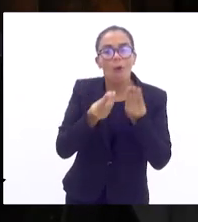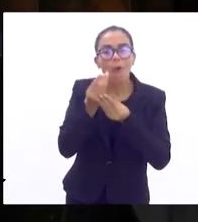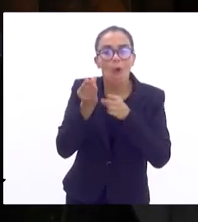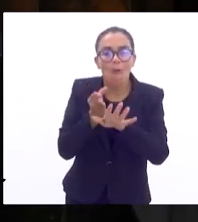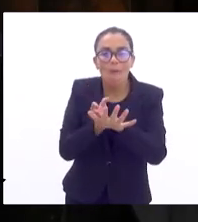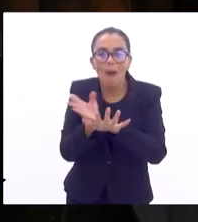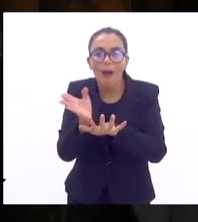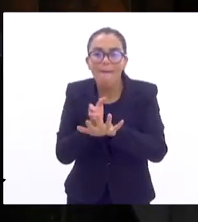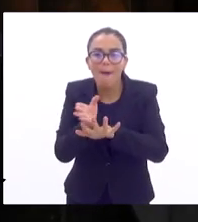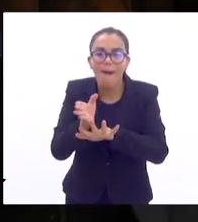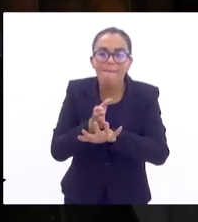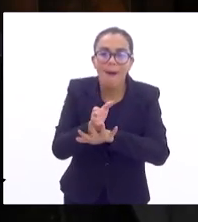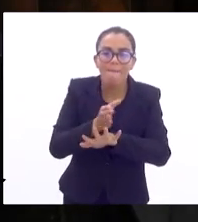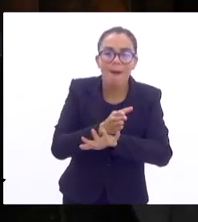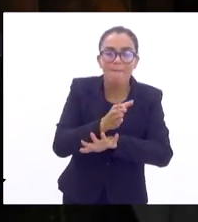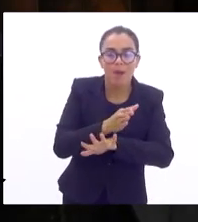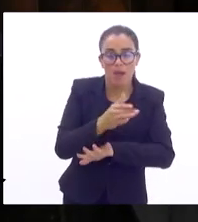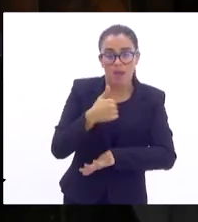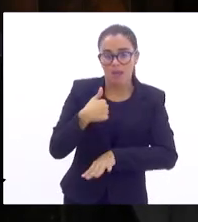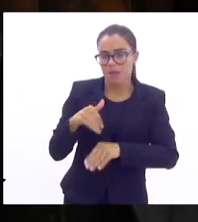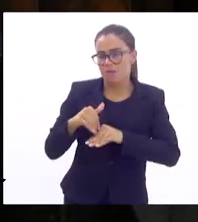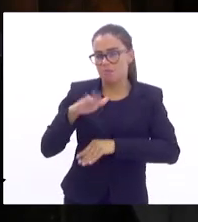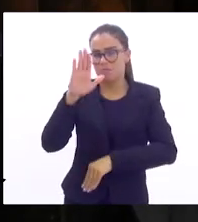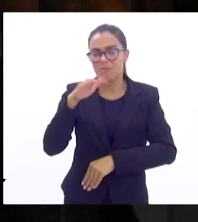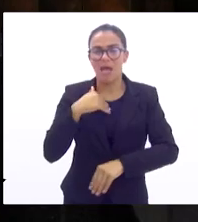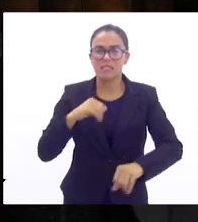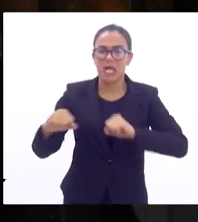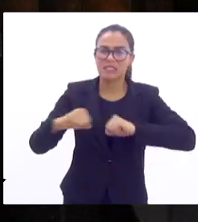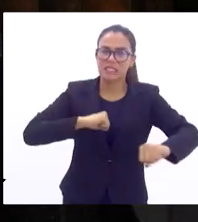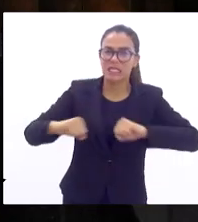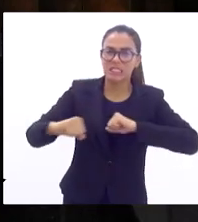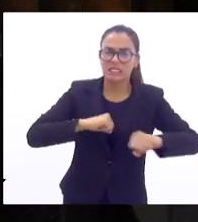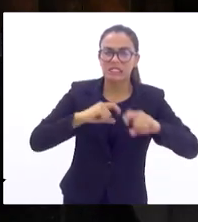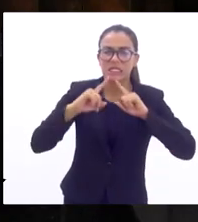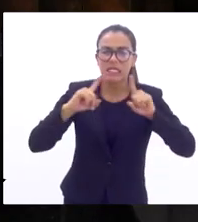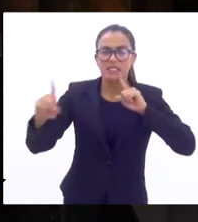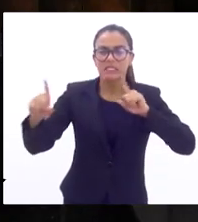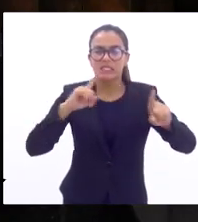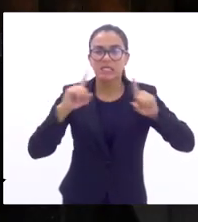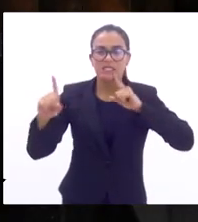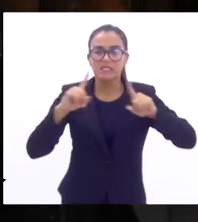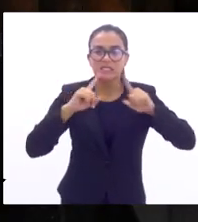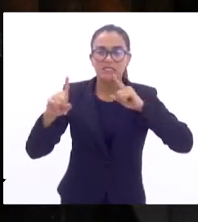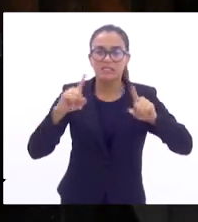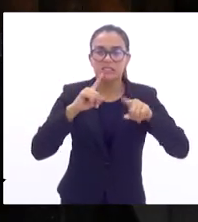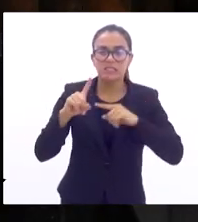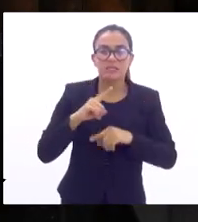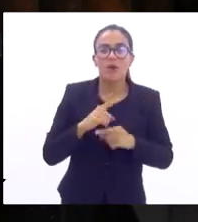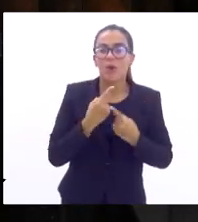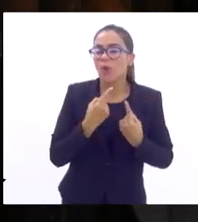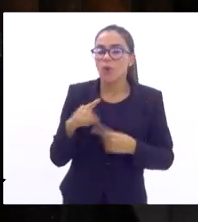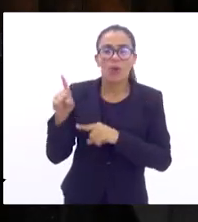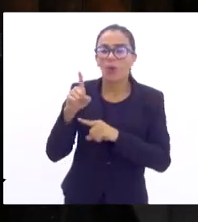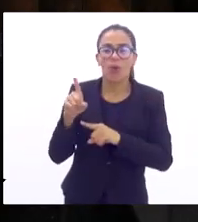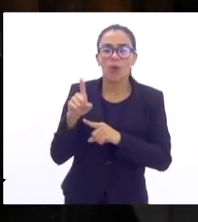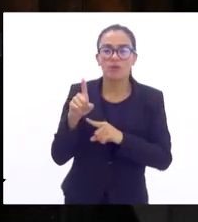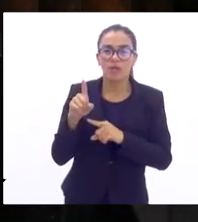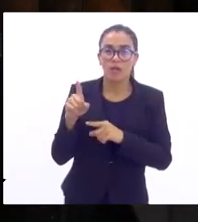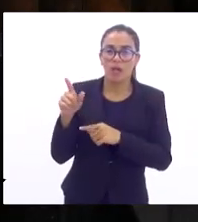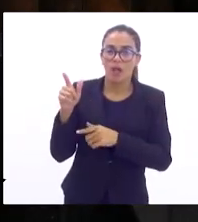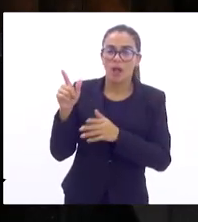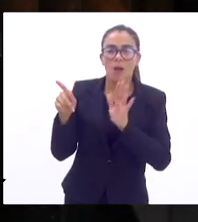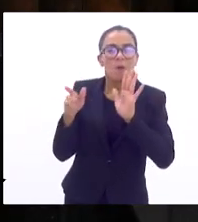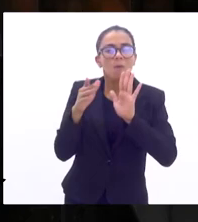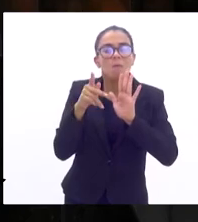grandes embate e eu sou um daqueles que mais esperneia contra avalanche de